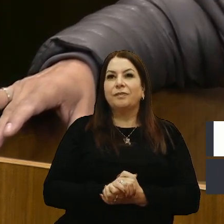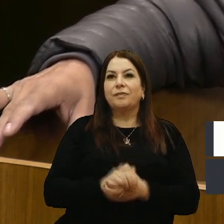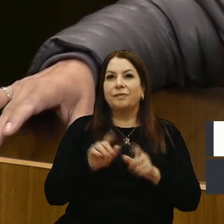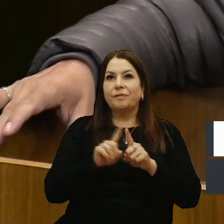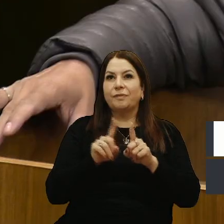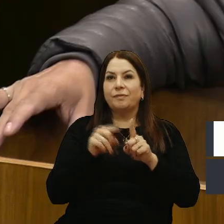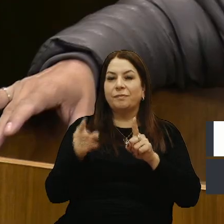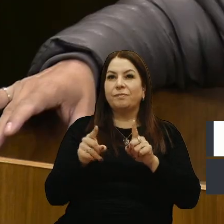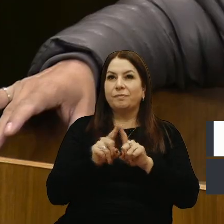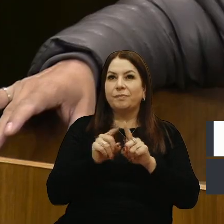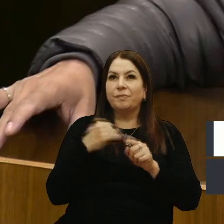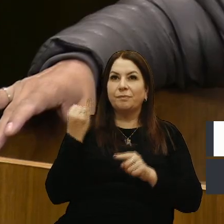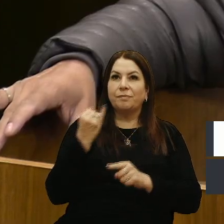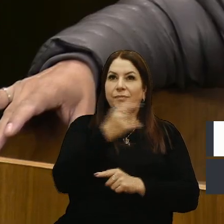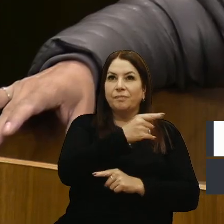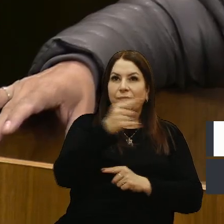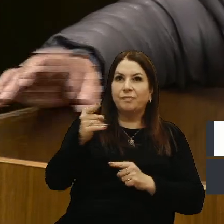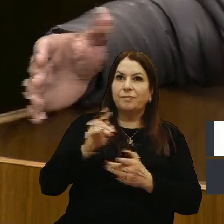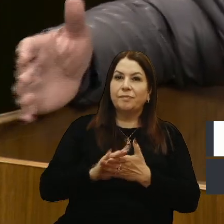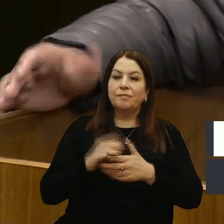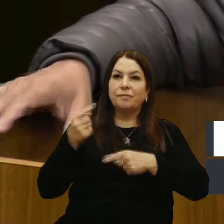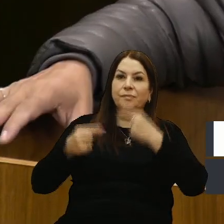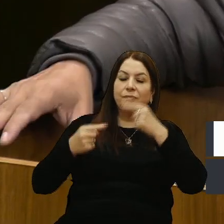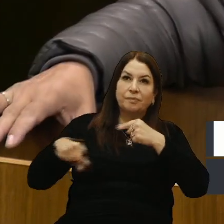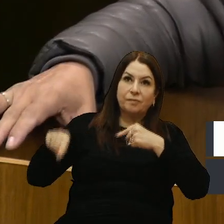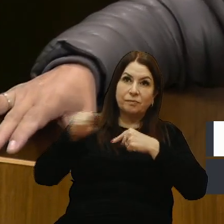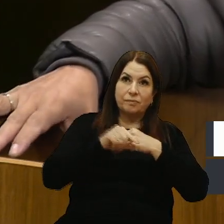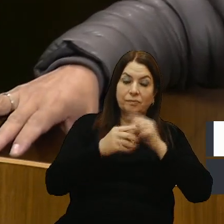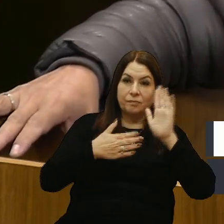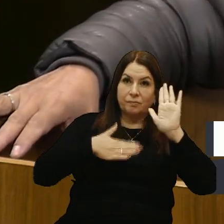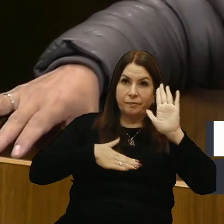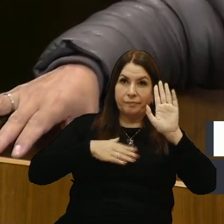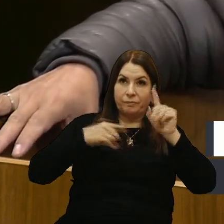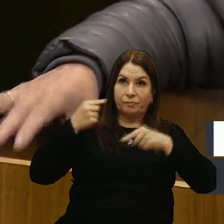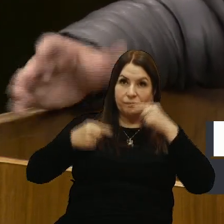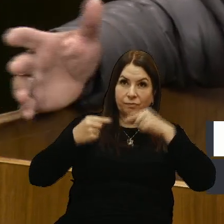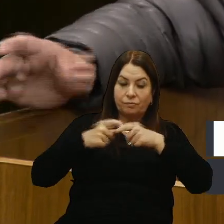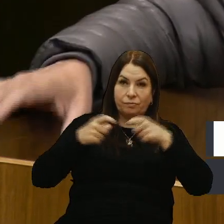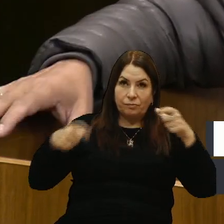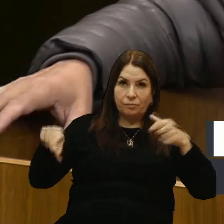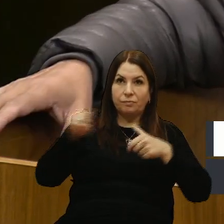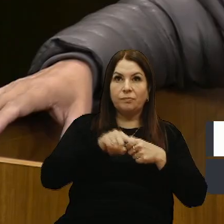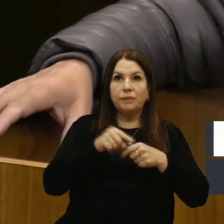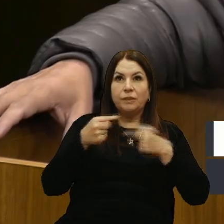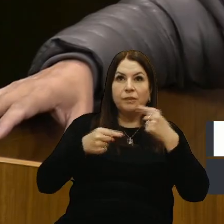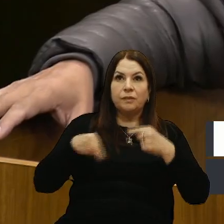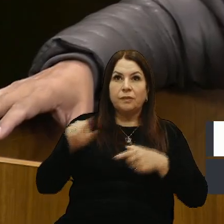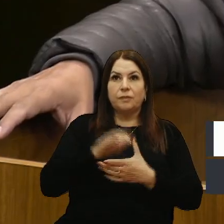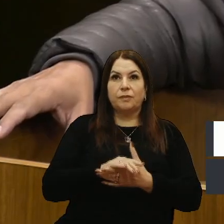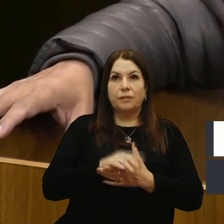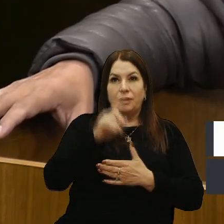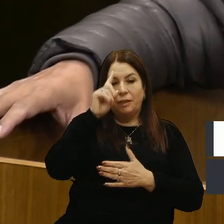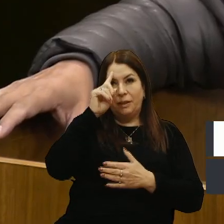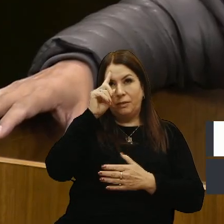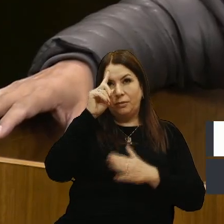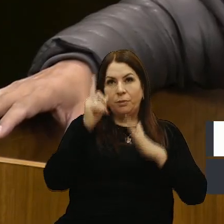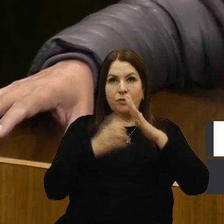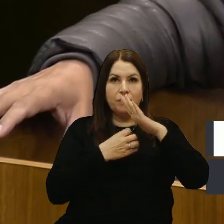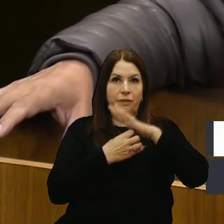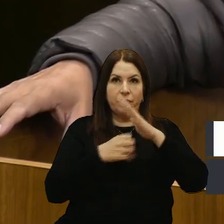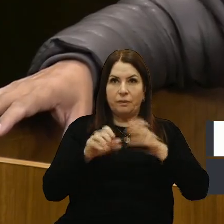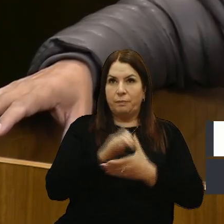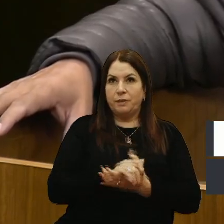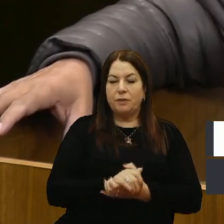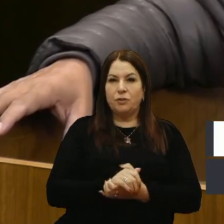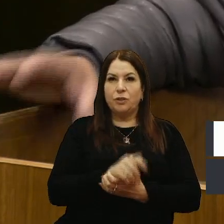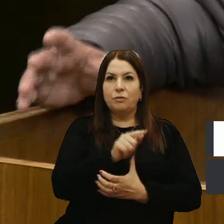naquele dia. Foi muito importante para nós o debate. Como a gente prometeu fazer um debate amplo, a gente fez um debate com empresários e trabalhadores e foi